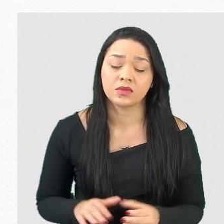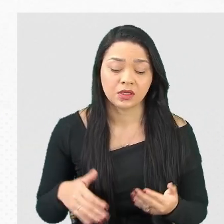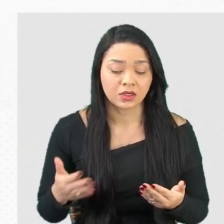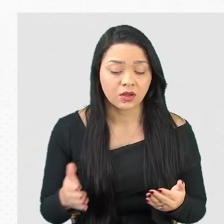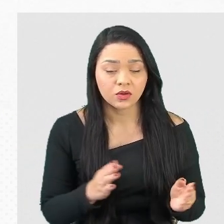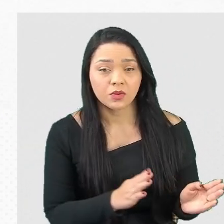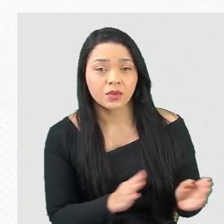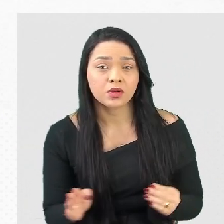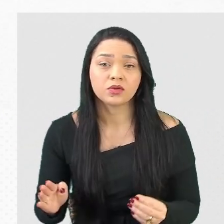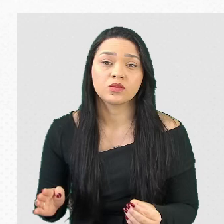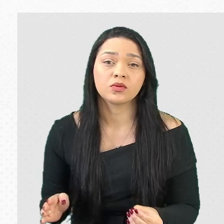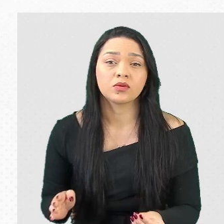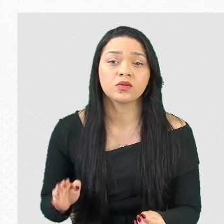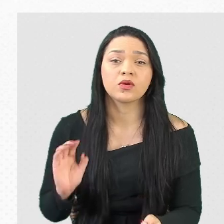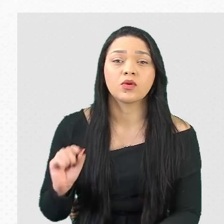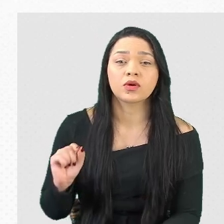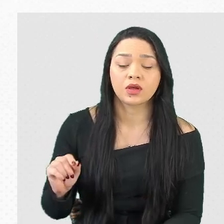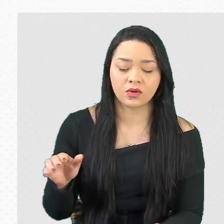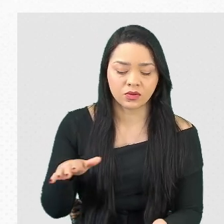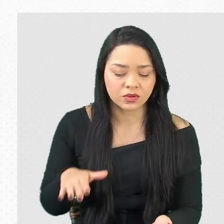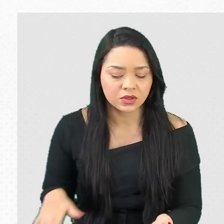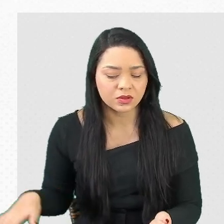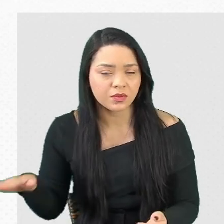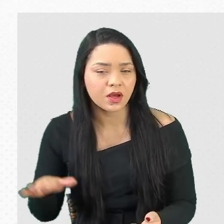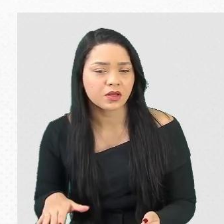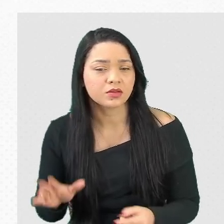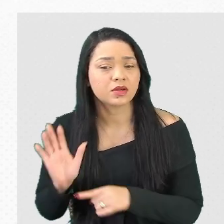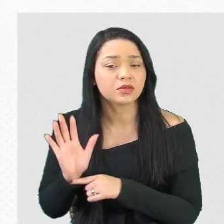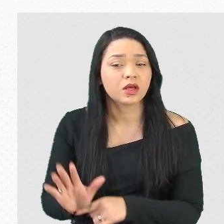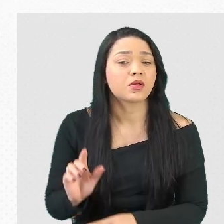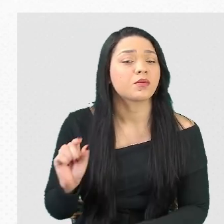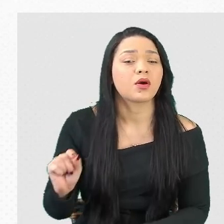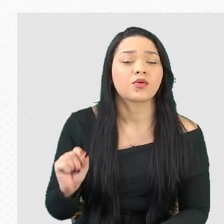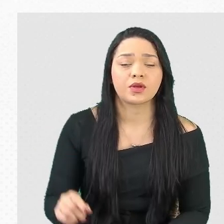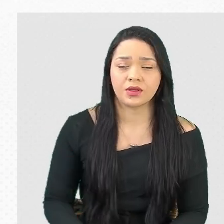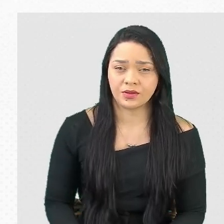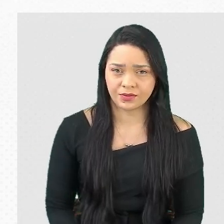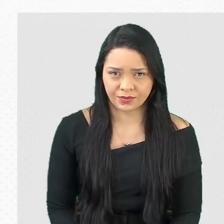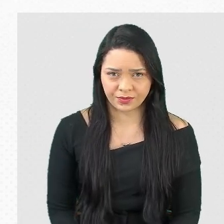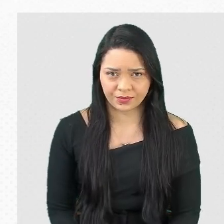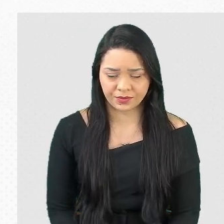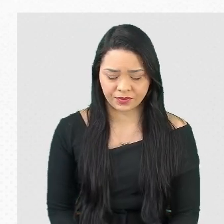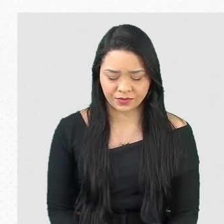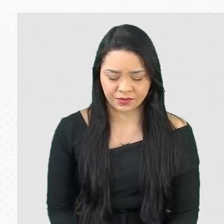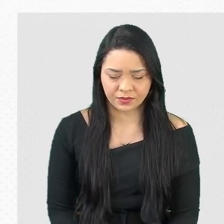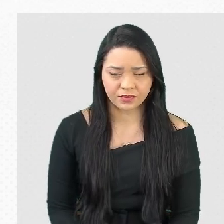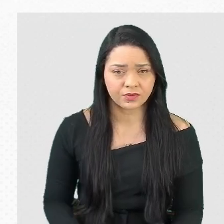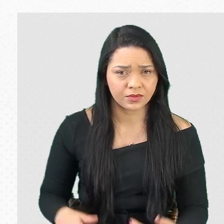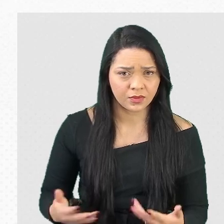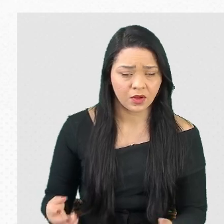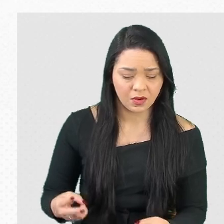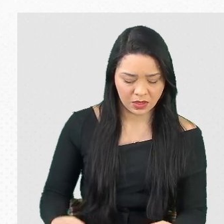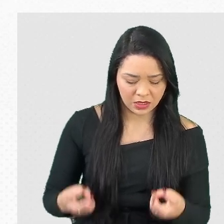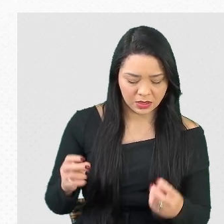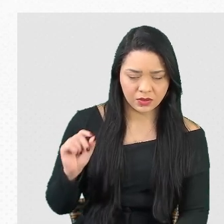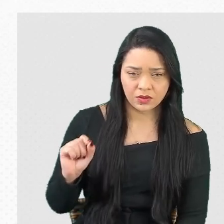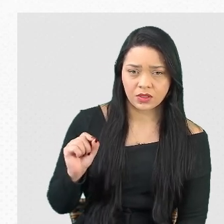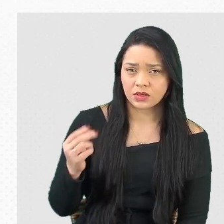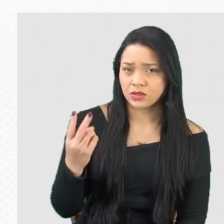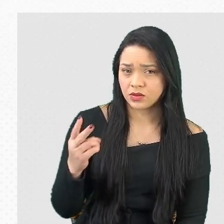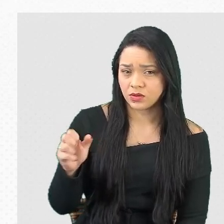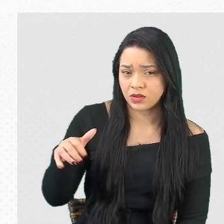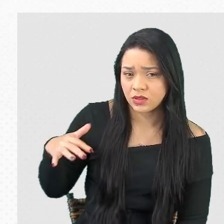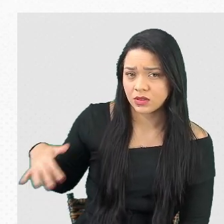período iluminista, os espaços sociais mencionados contribuíram para. Então, olha só, gente, idente-se que há esses dois espaços,